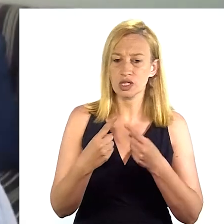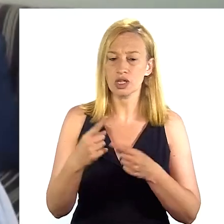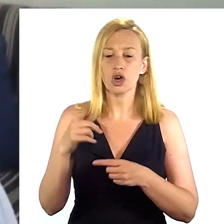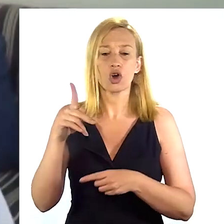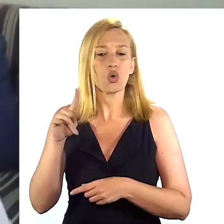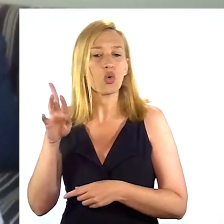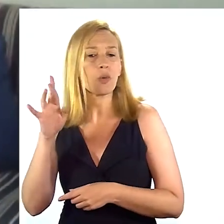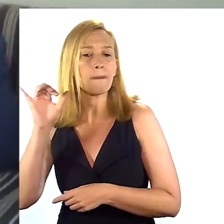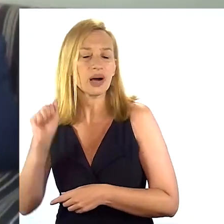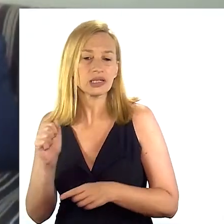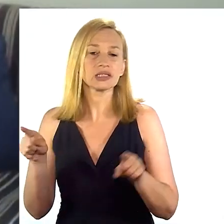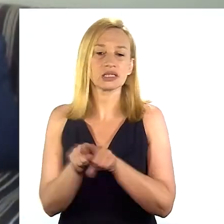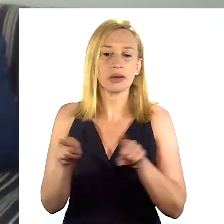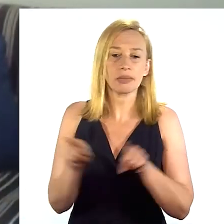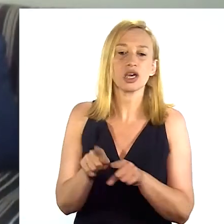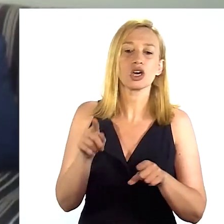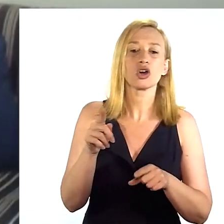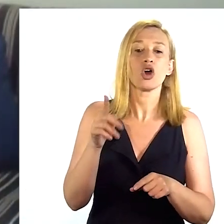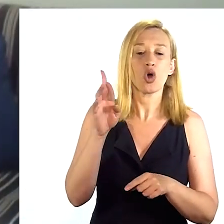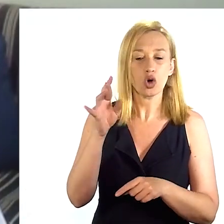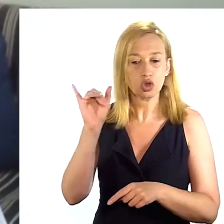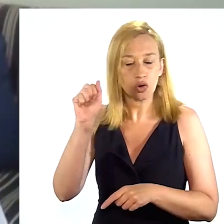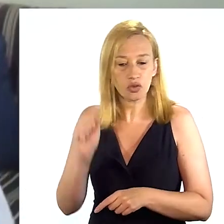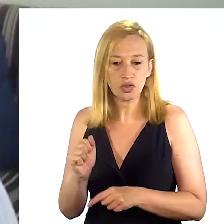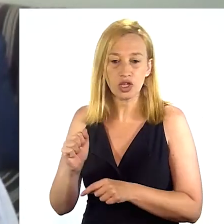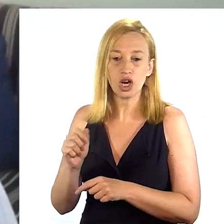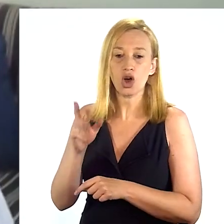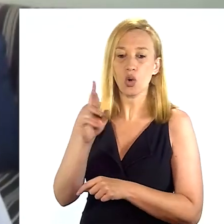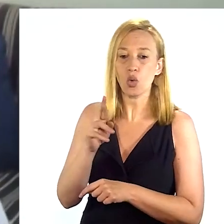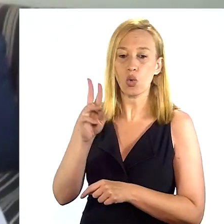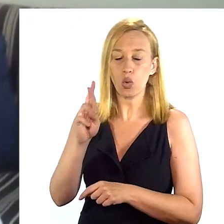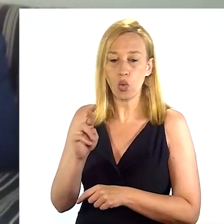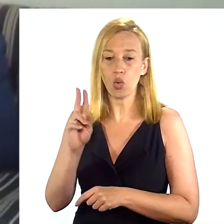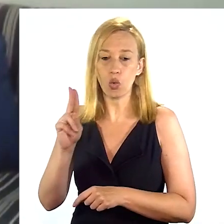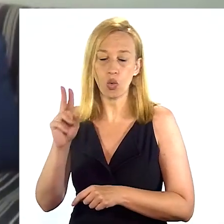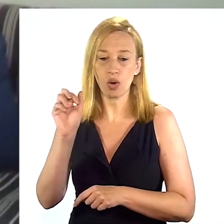rodovias urbanas, tem rodovias rurais, tem rodovias